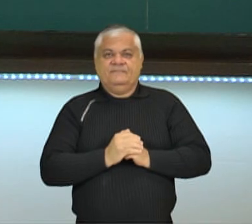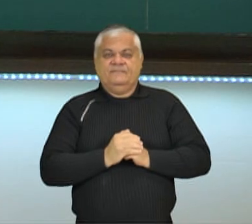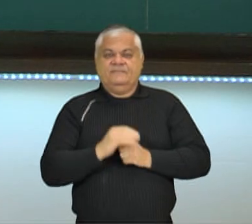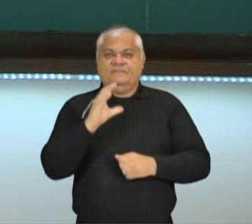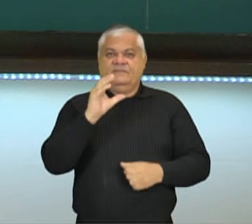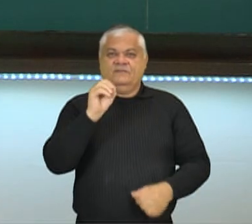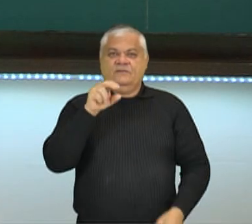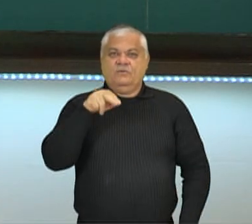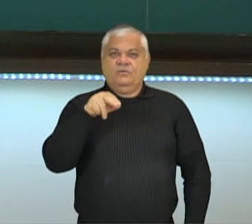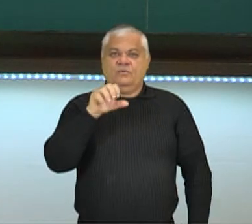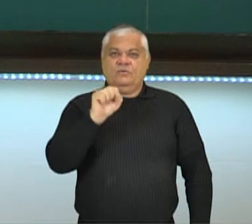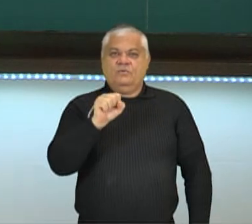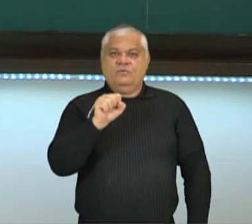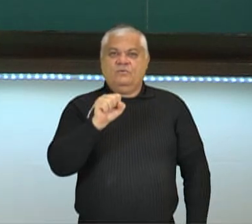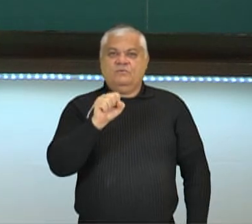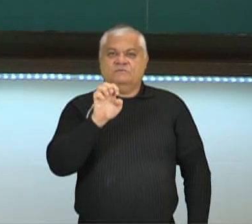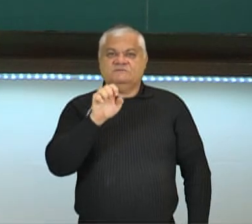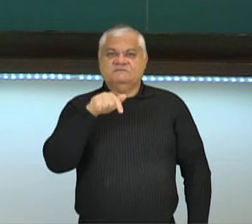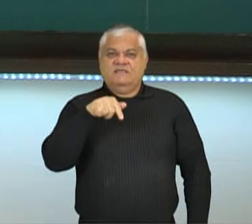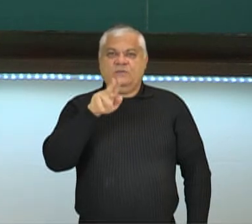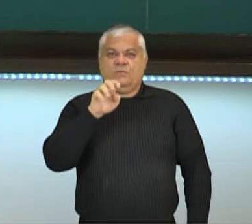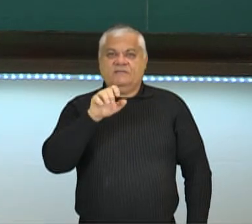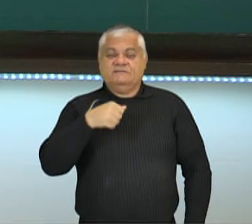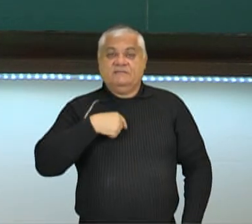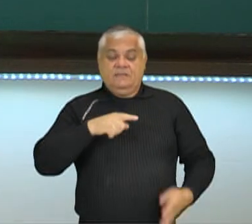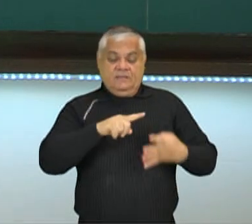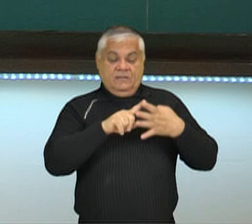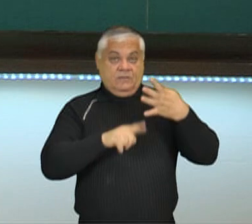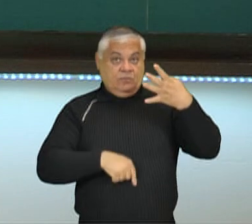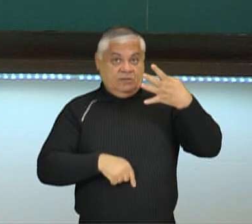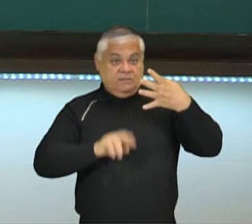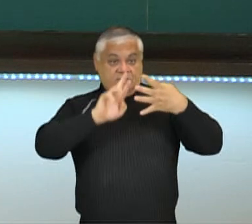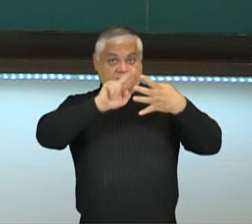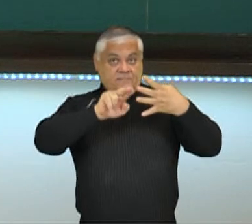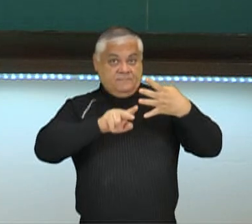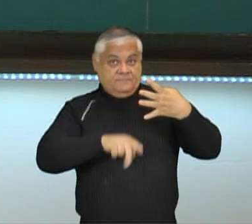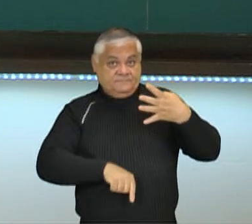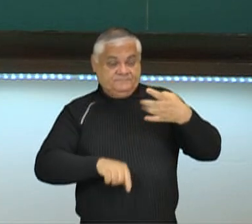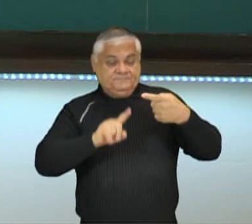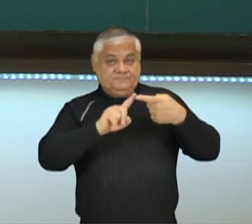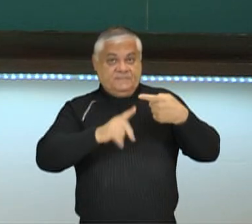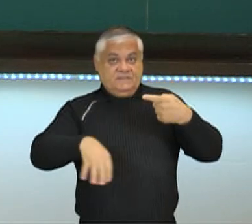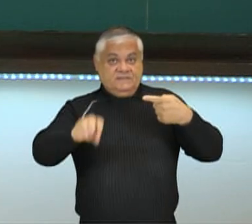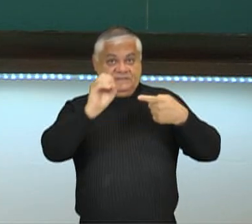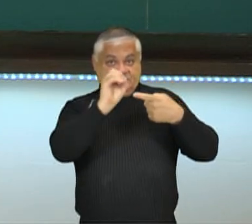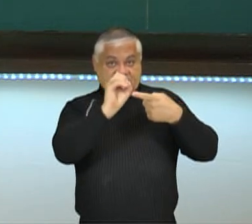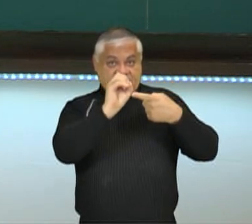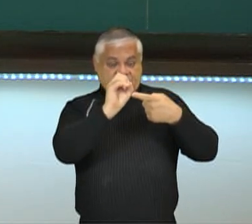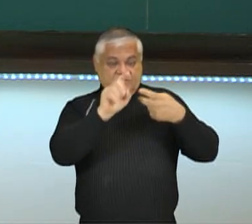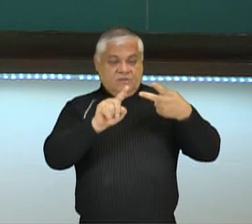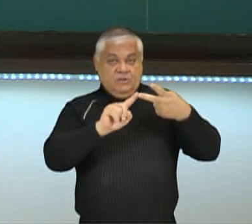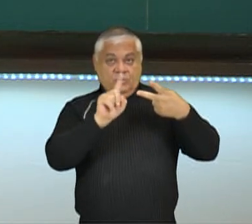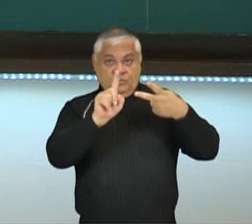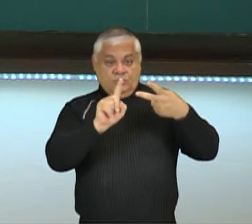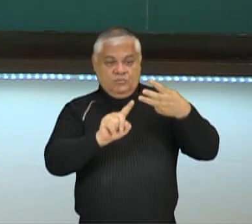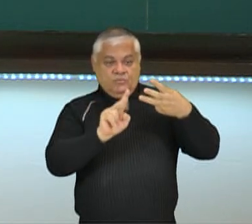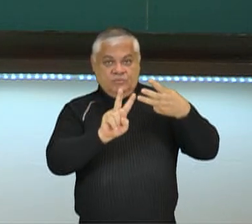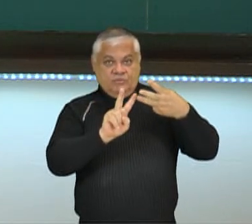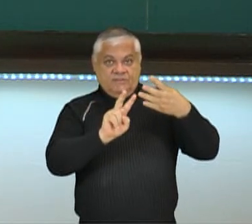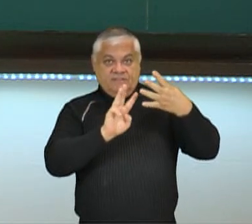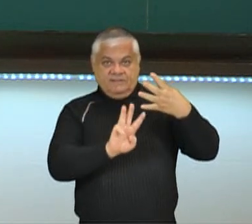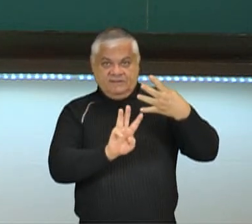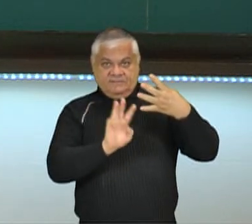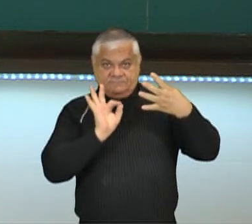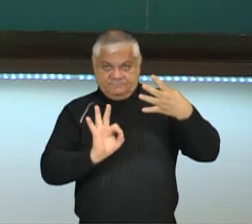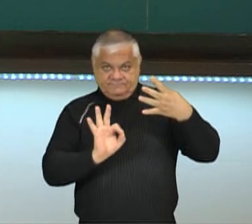temos, eu diria que nós temos aqui quatro condicionais diferentes. A condicional 0, 1, 2 e